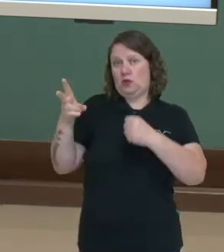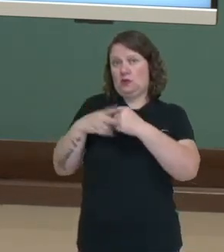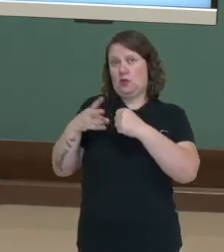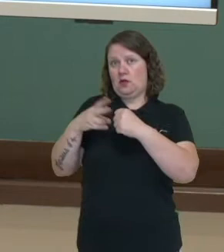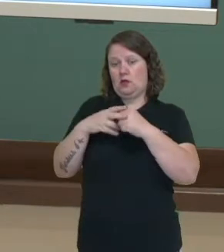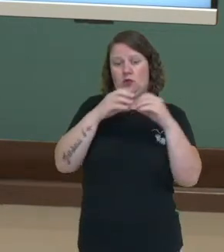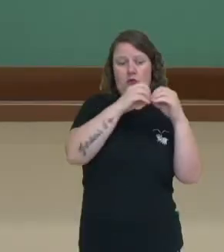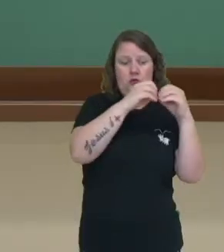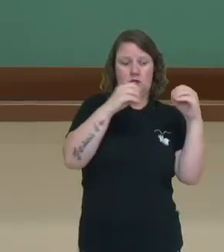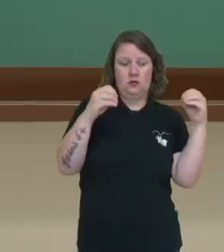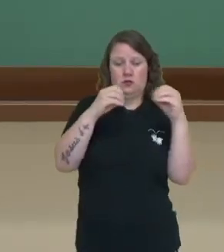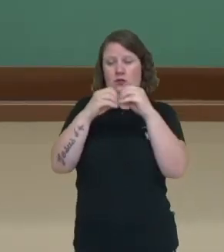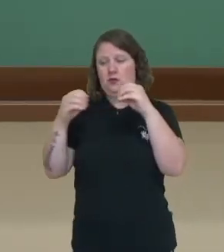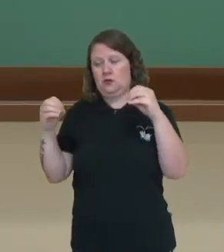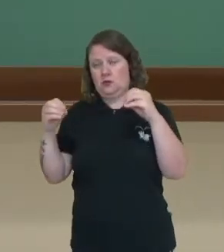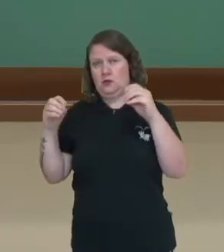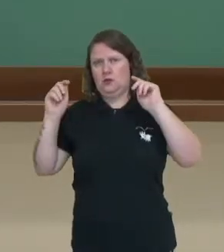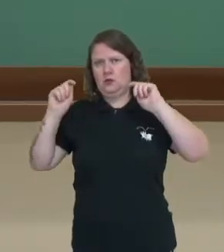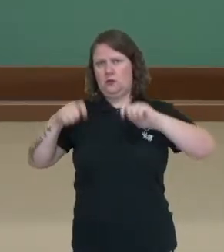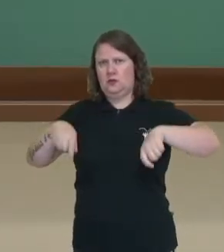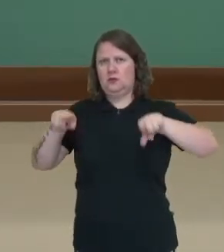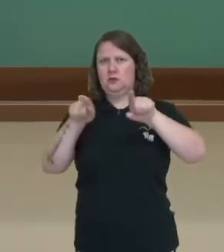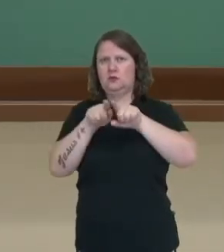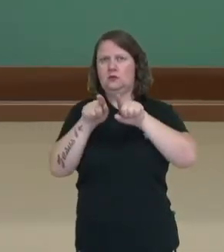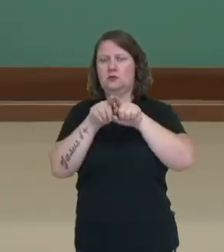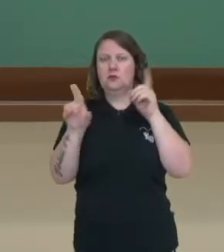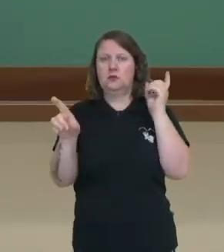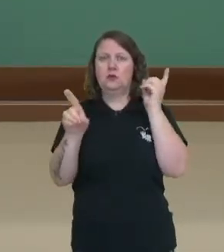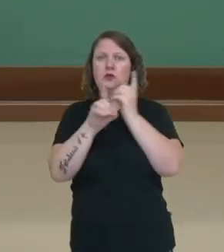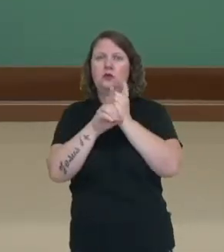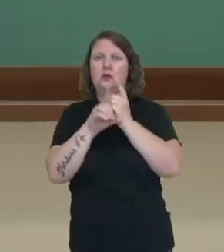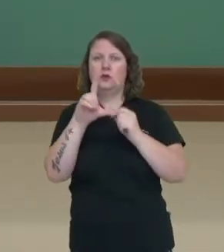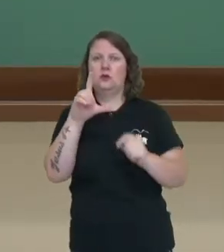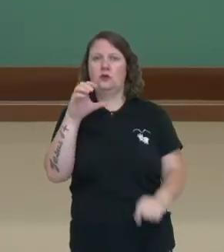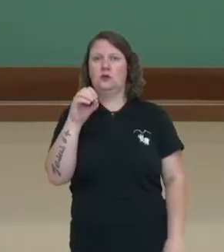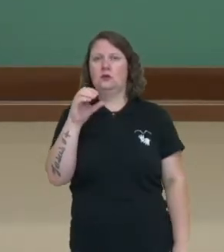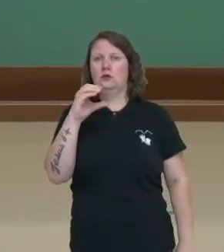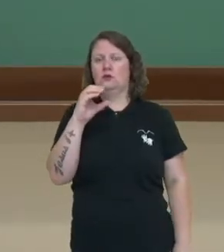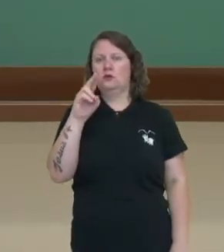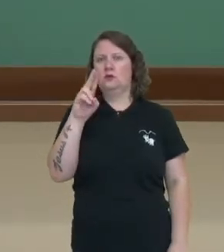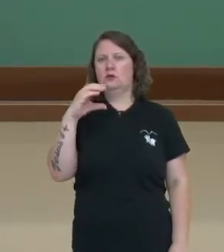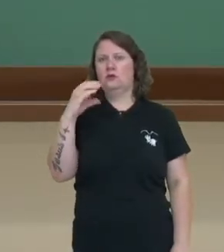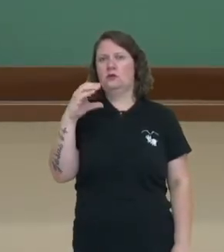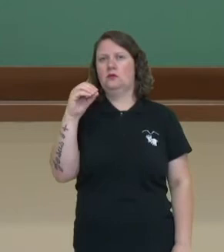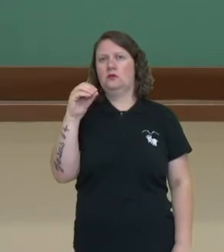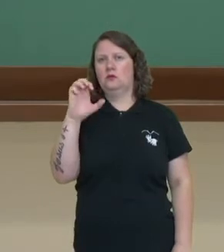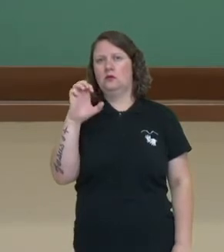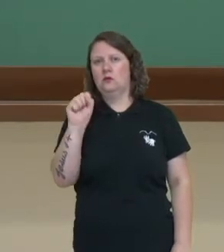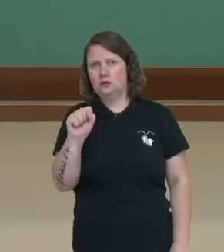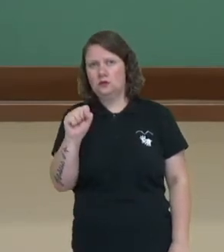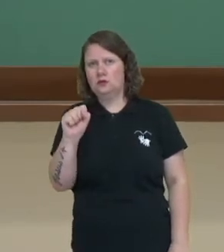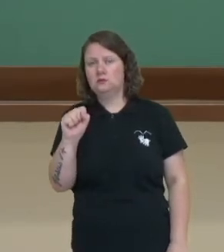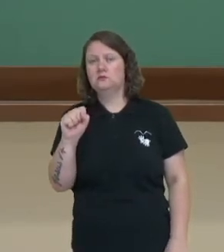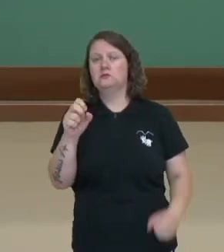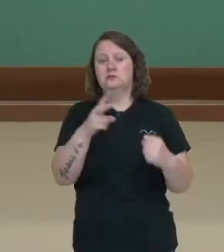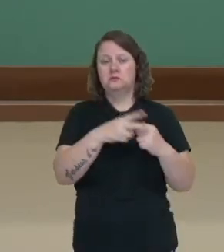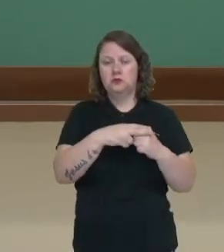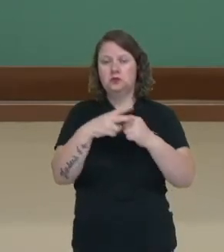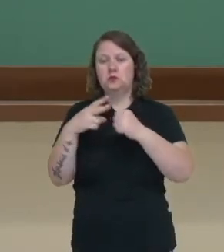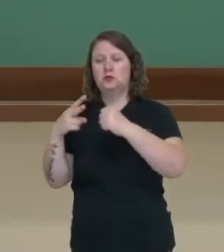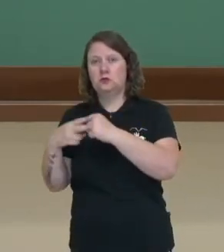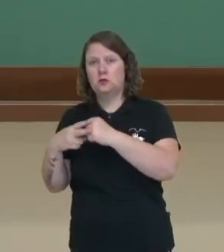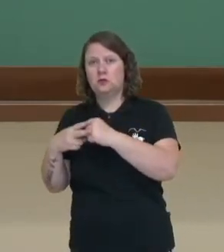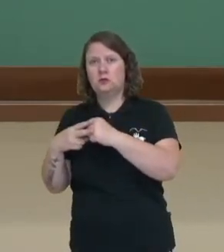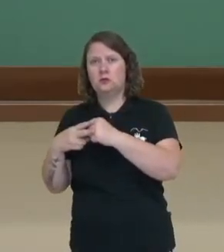orações. Também podemos encontrar locuções verbais, que são dois verbos com papel de um, com função de um,